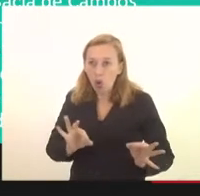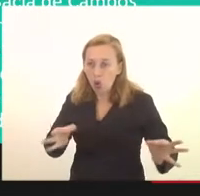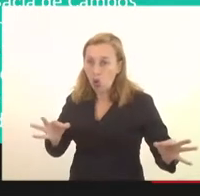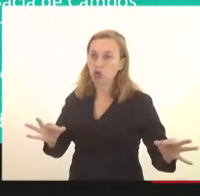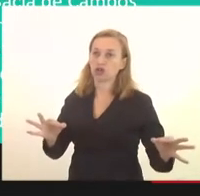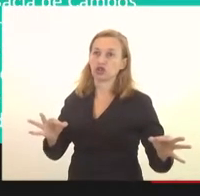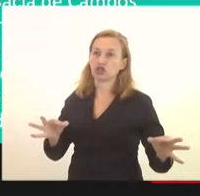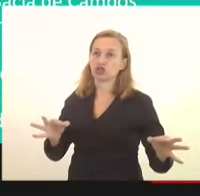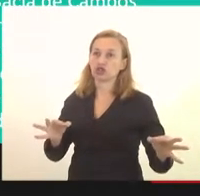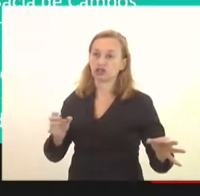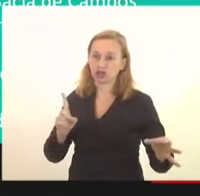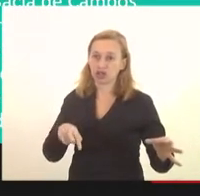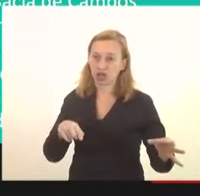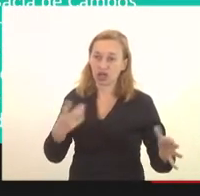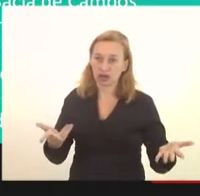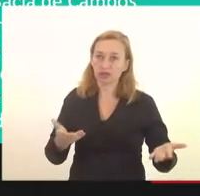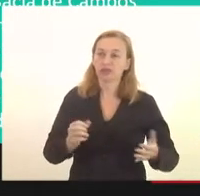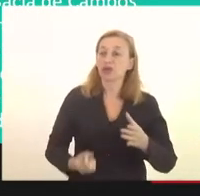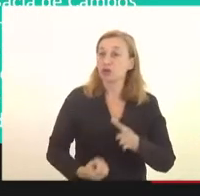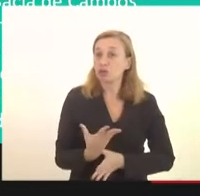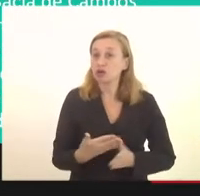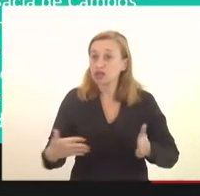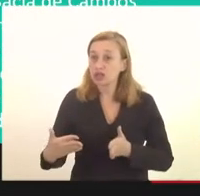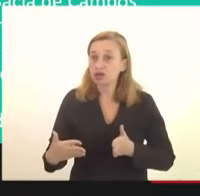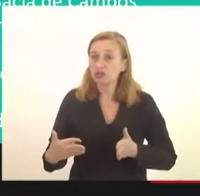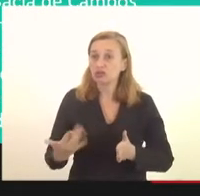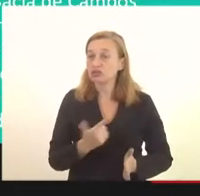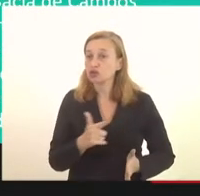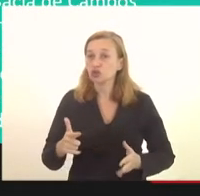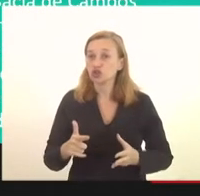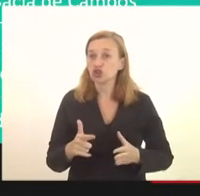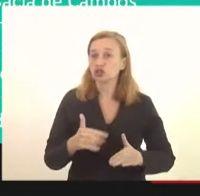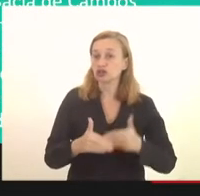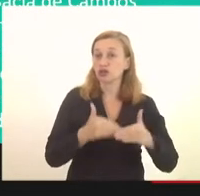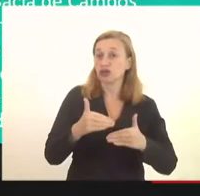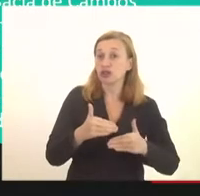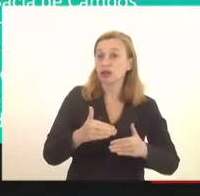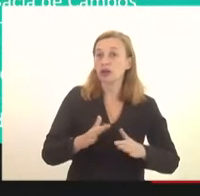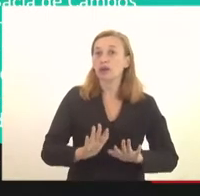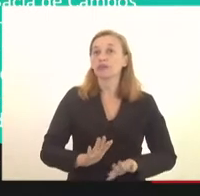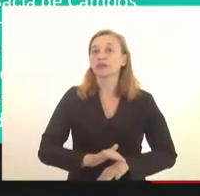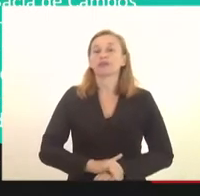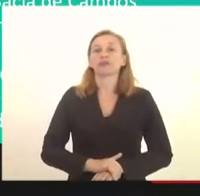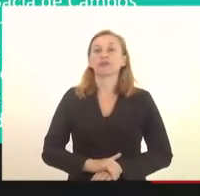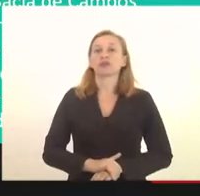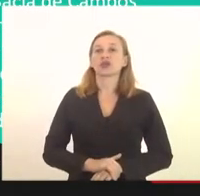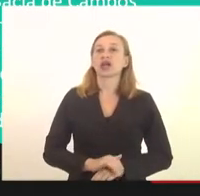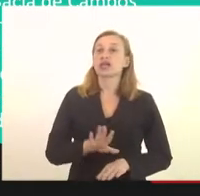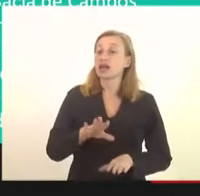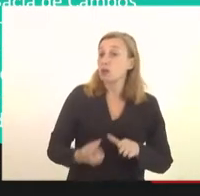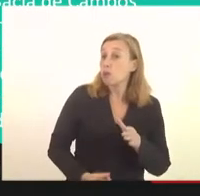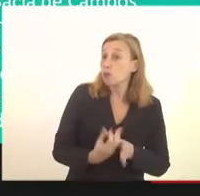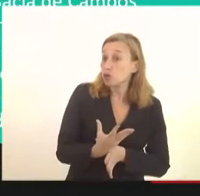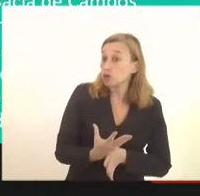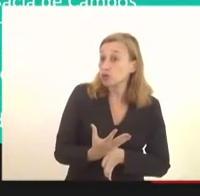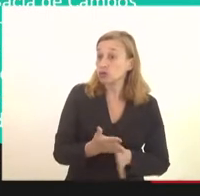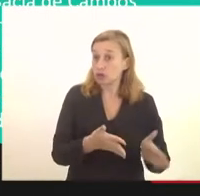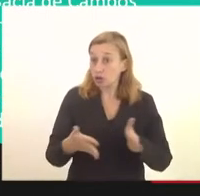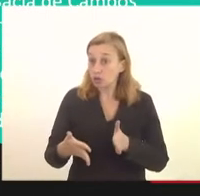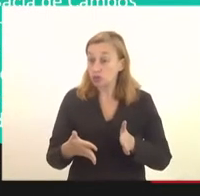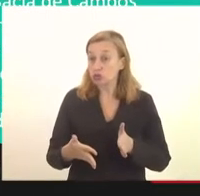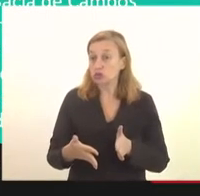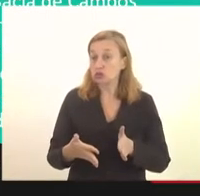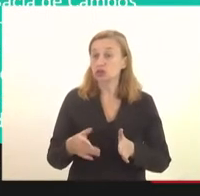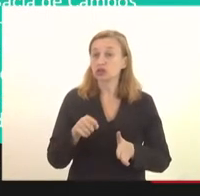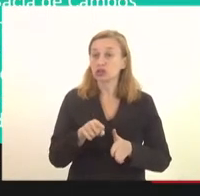outras acumulações principais que estavam produzindo, e ela não tinha sido desenvolvida. Essa produção tinha sido, a produção desses módulos